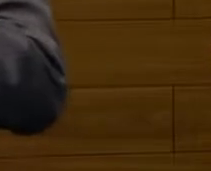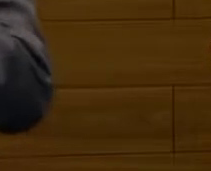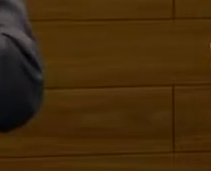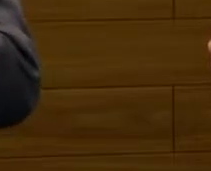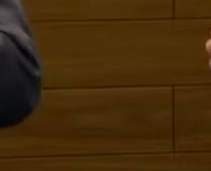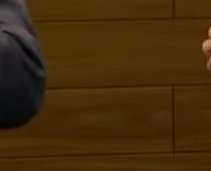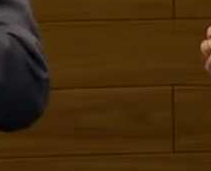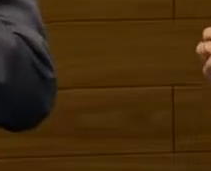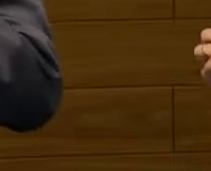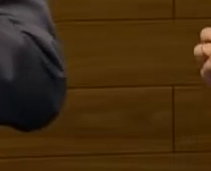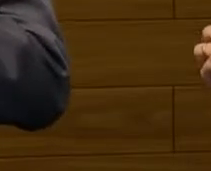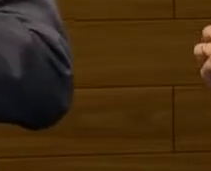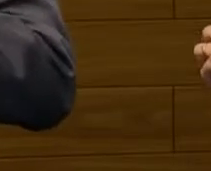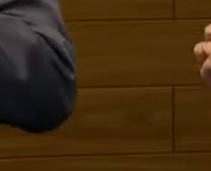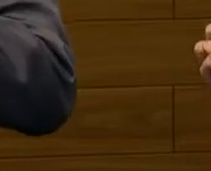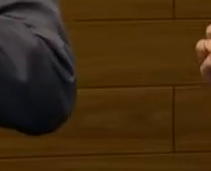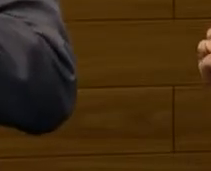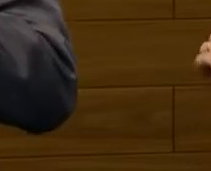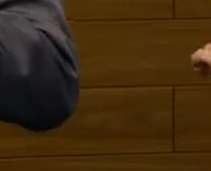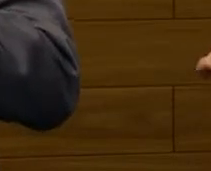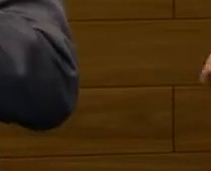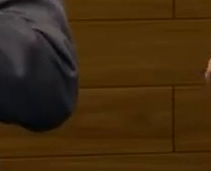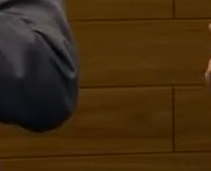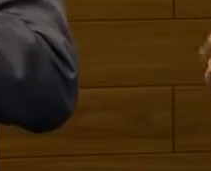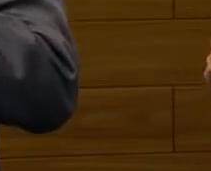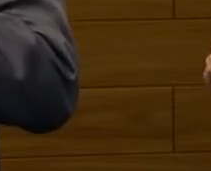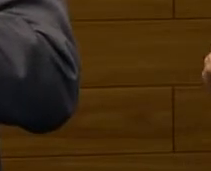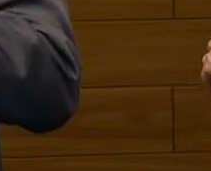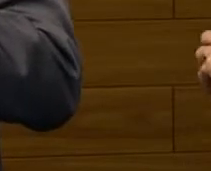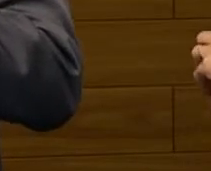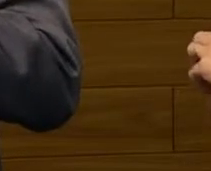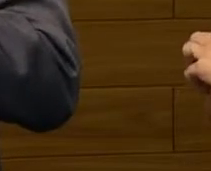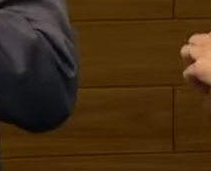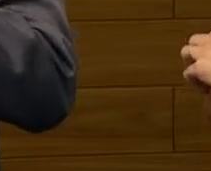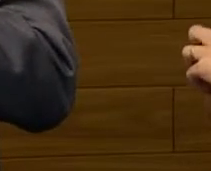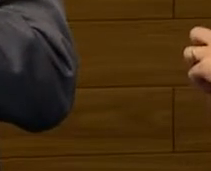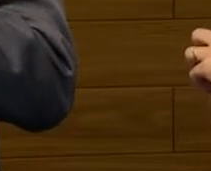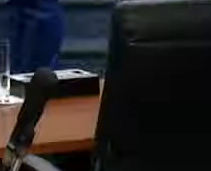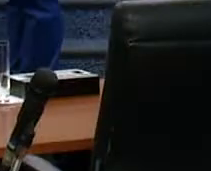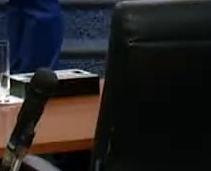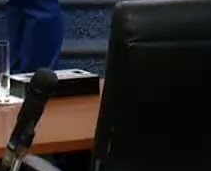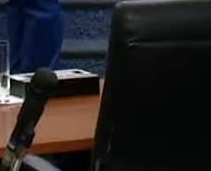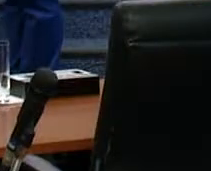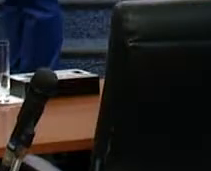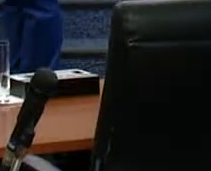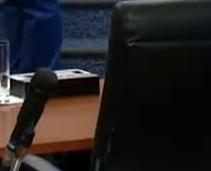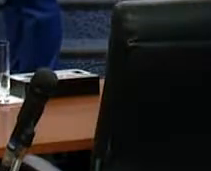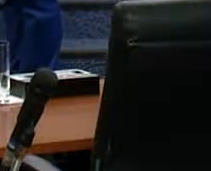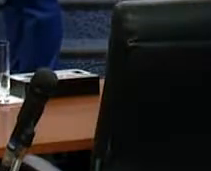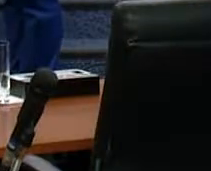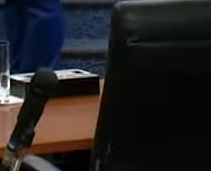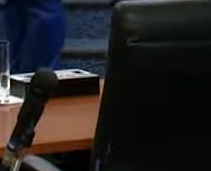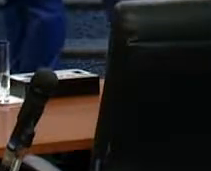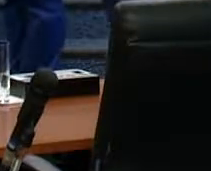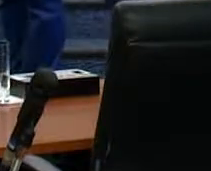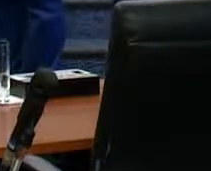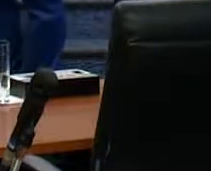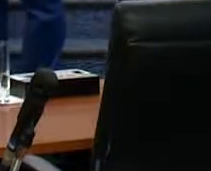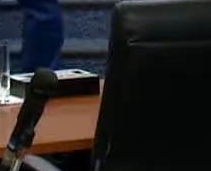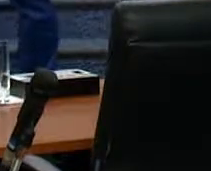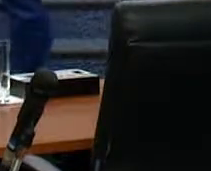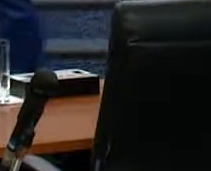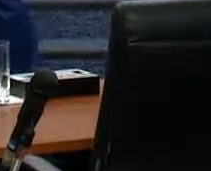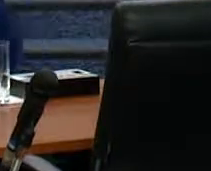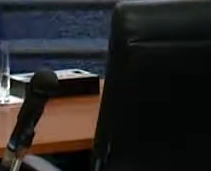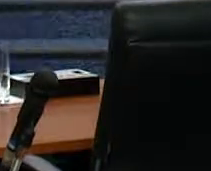chegado à condição que eu cheguei de agravamento da minha situação. Jennifer Roberta Campione, quem é? Que